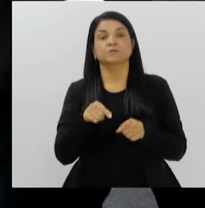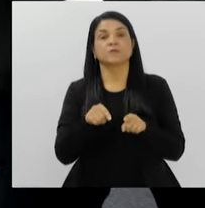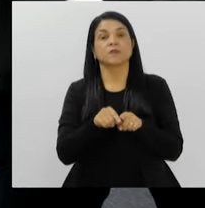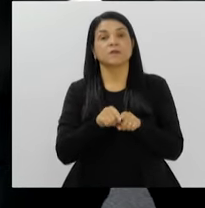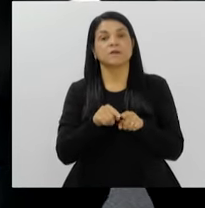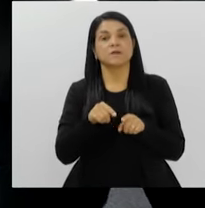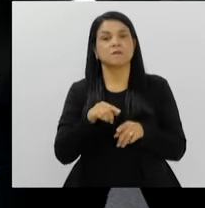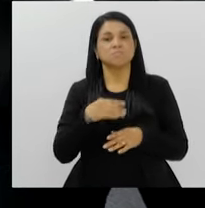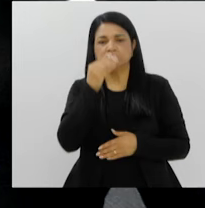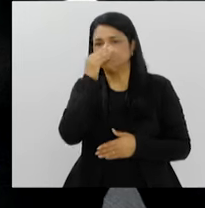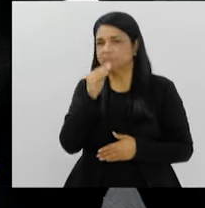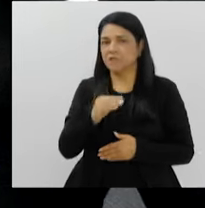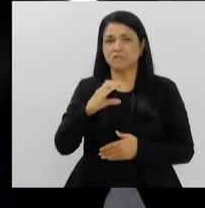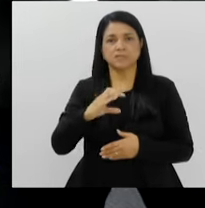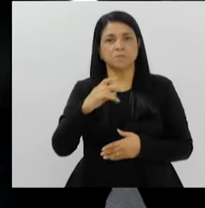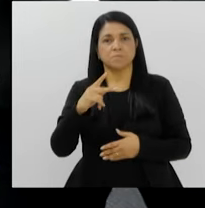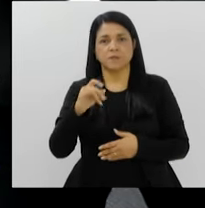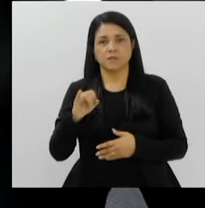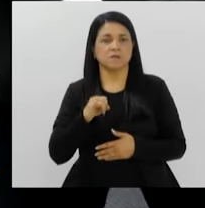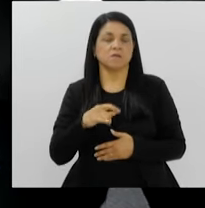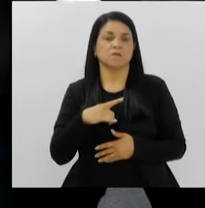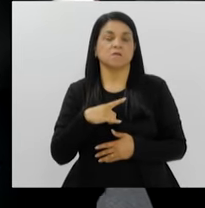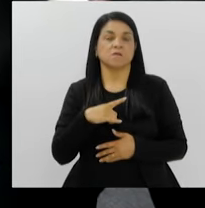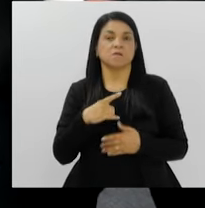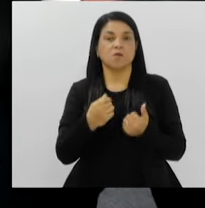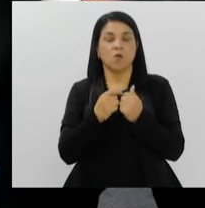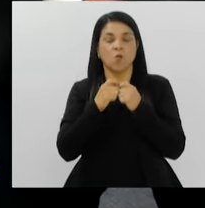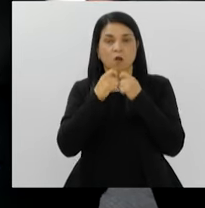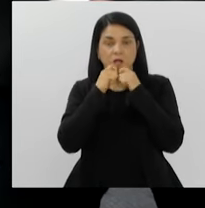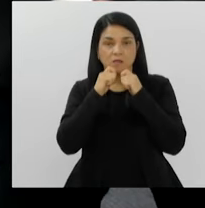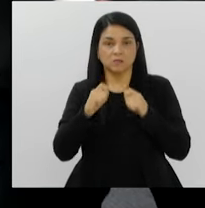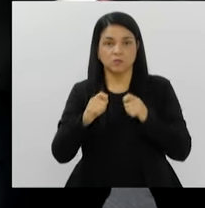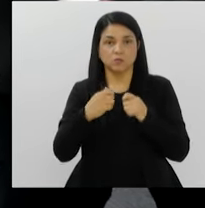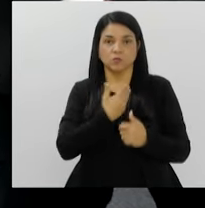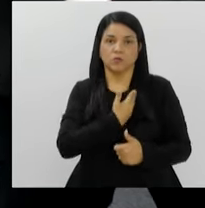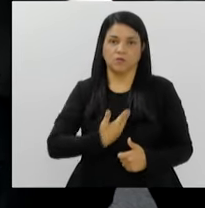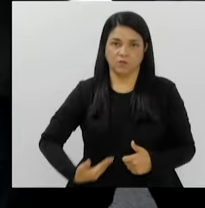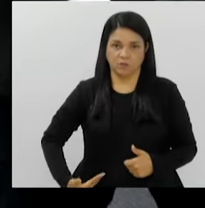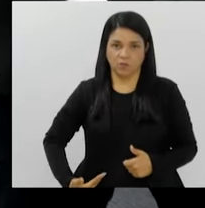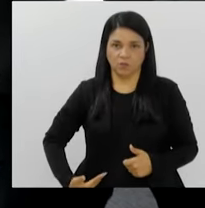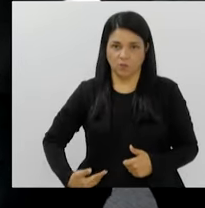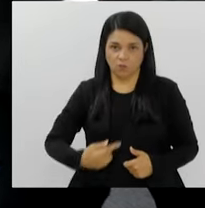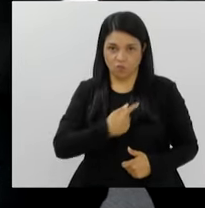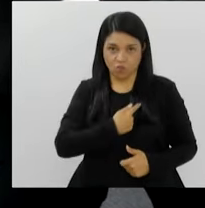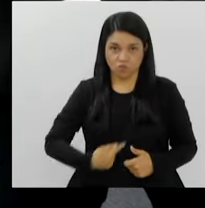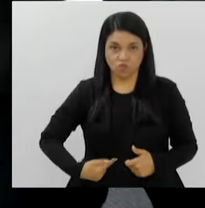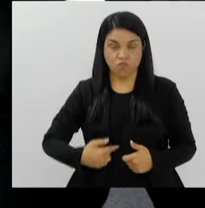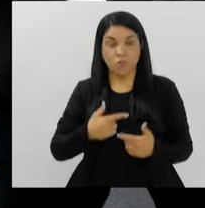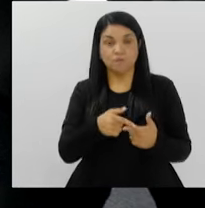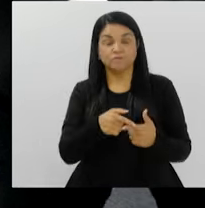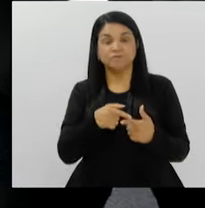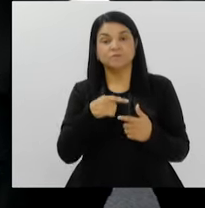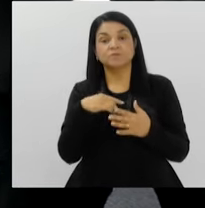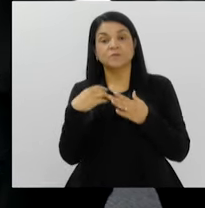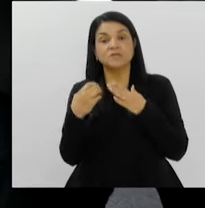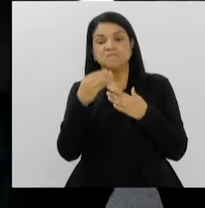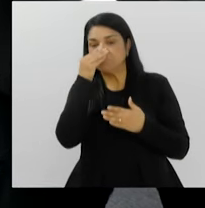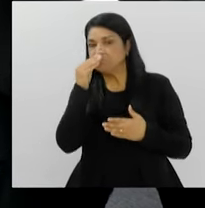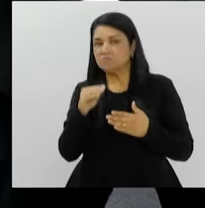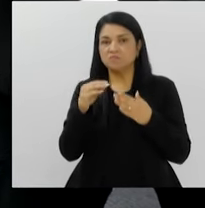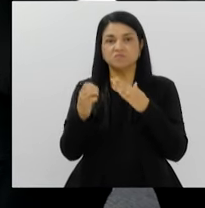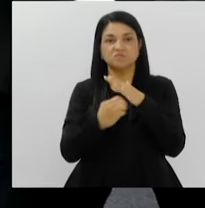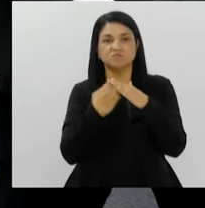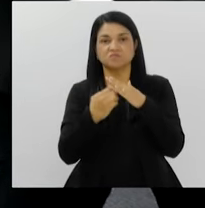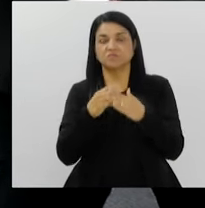mais entende do assunto do que qualquer um assessor do governador. Ignorou a existência de uma agência reguladora, que